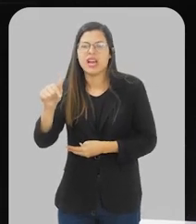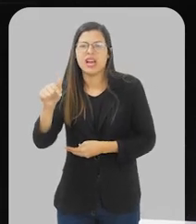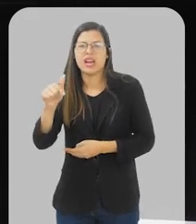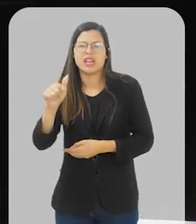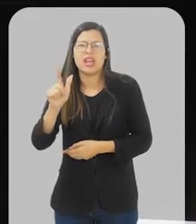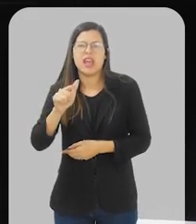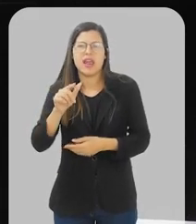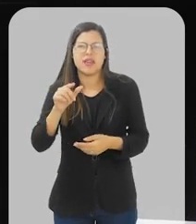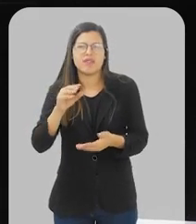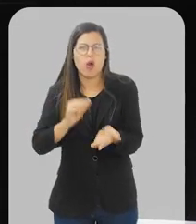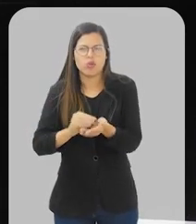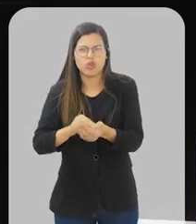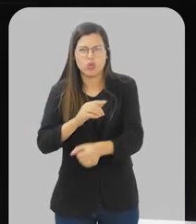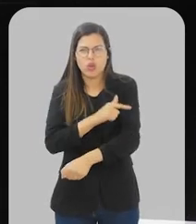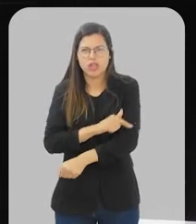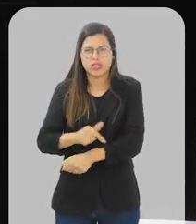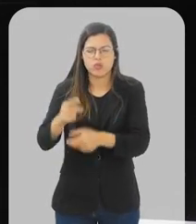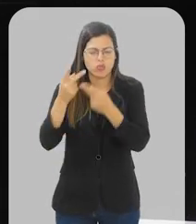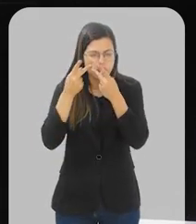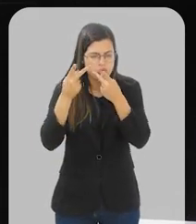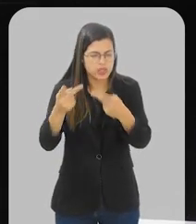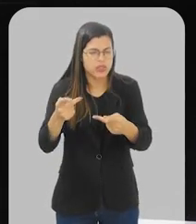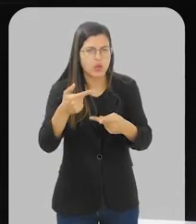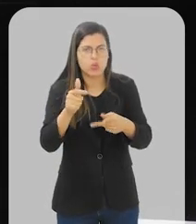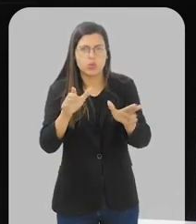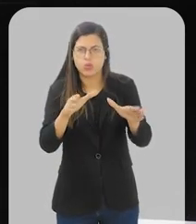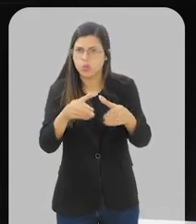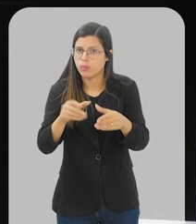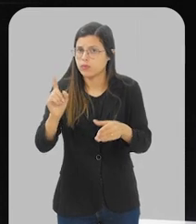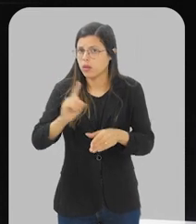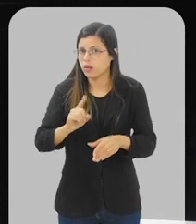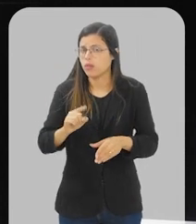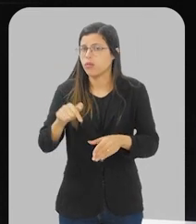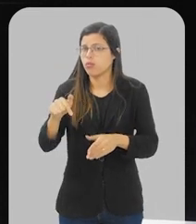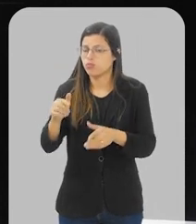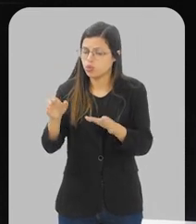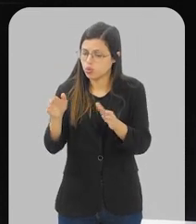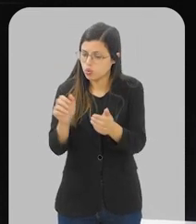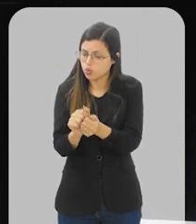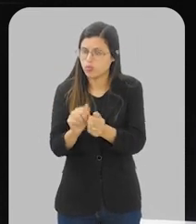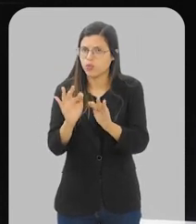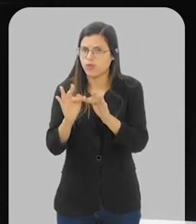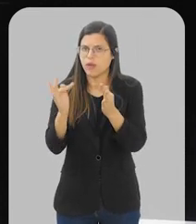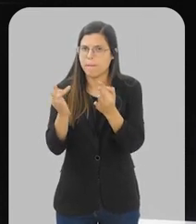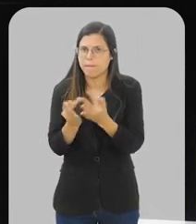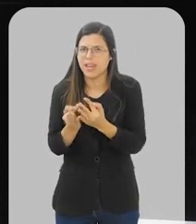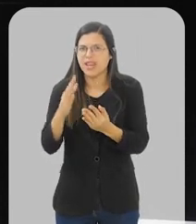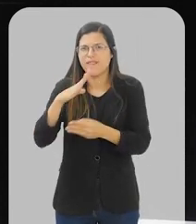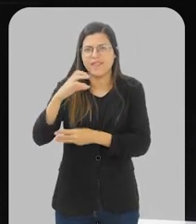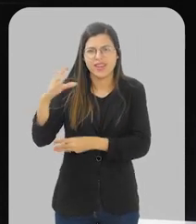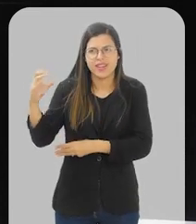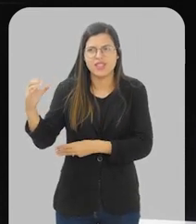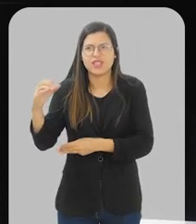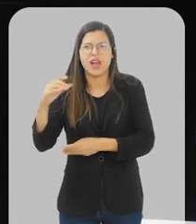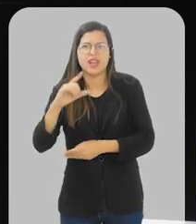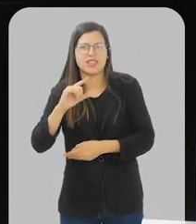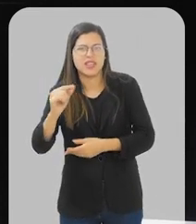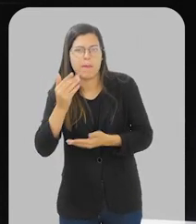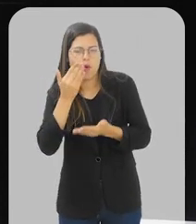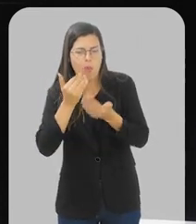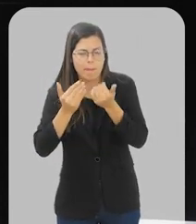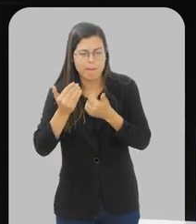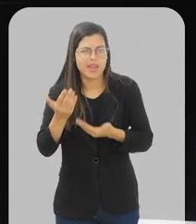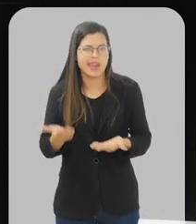é antipático, não visita outras escolas. Não, eu estou com a família, eu vou viajar, eu vou sair para comer.